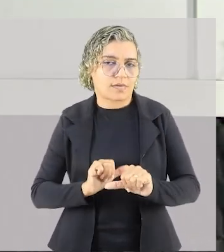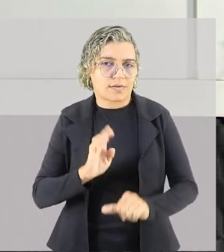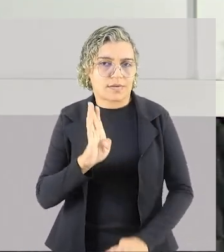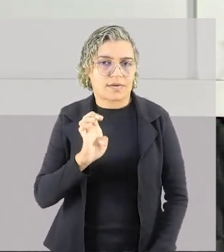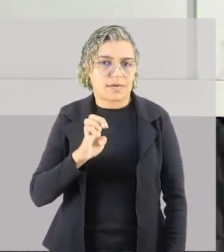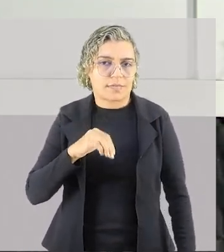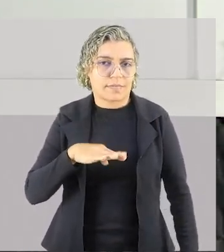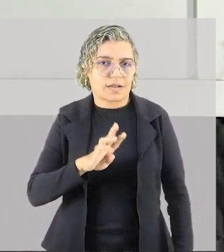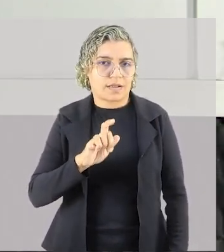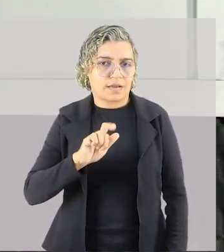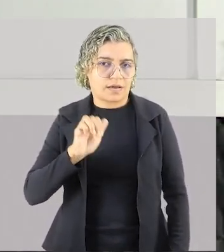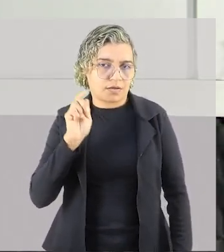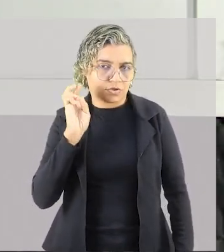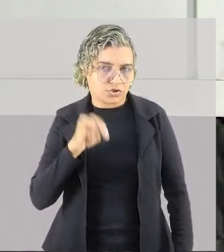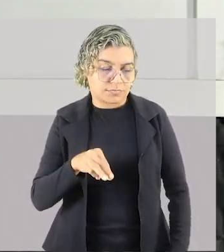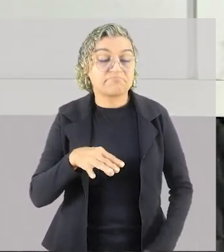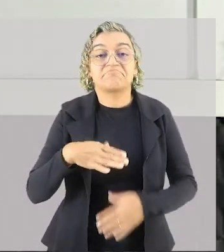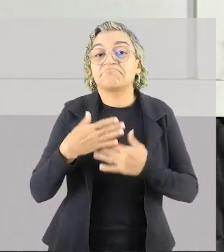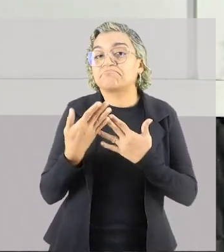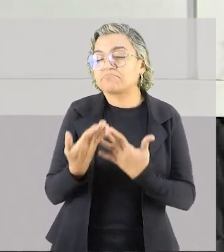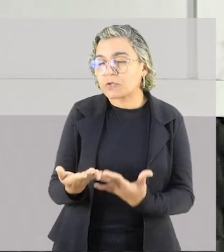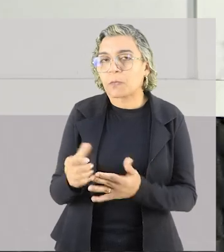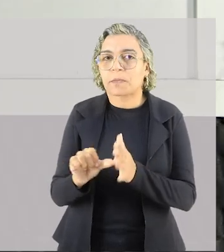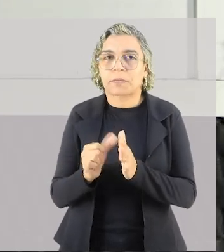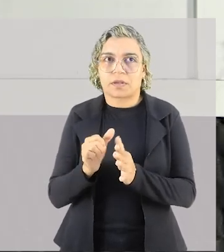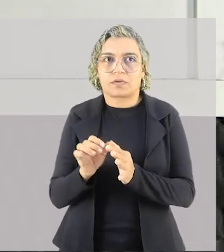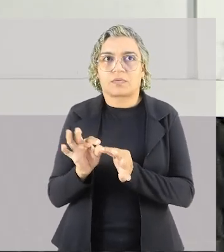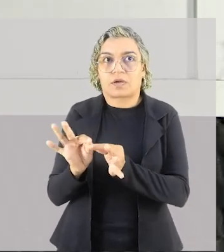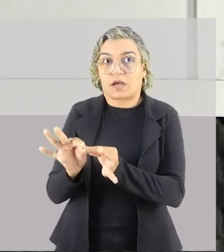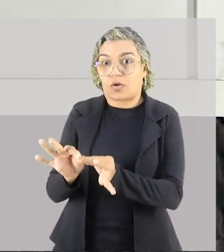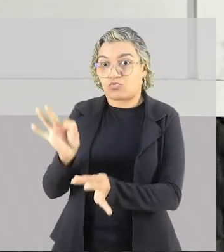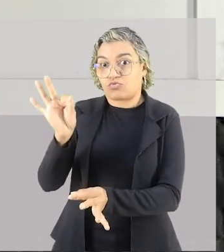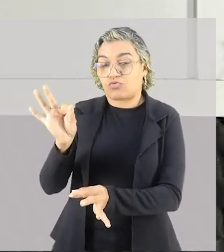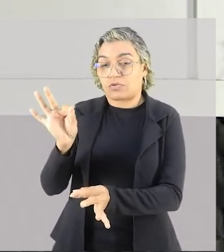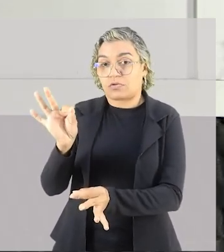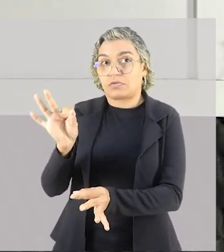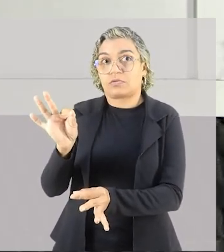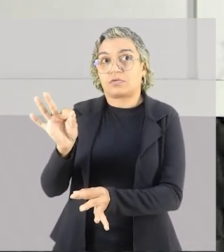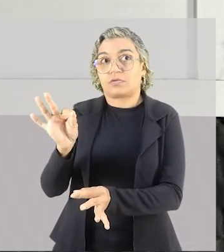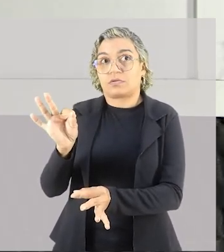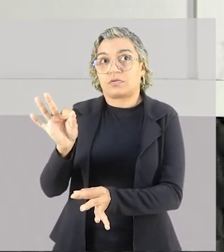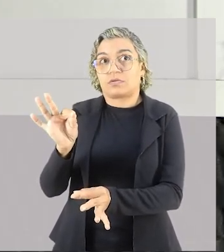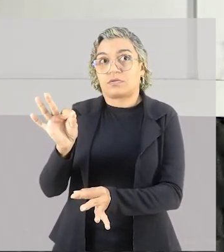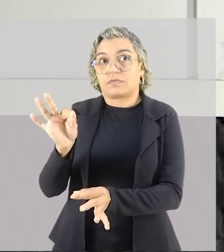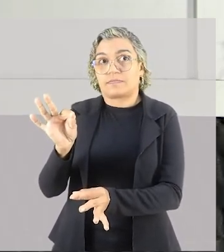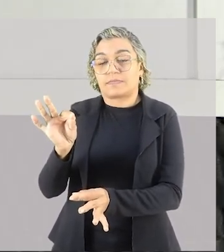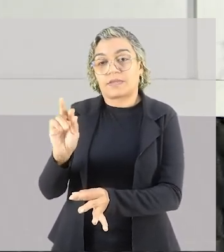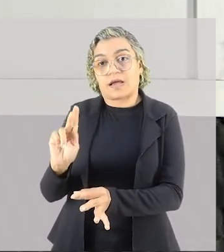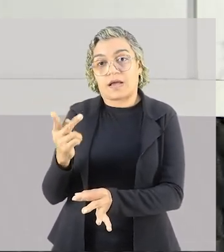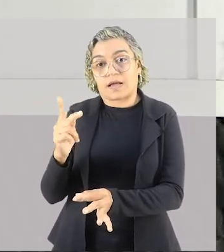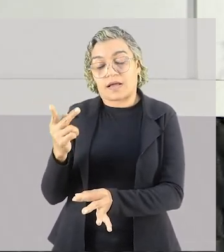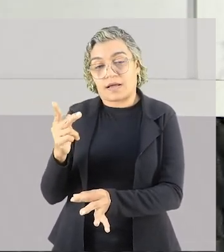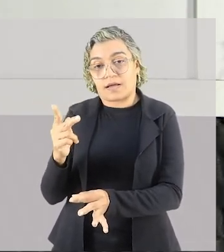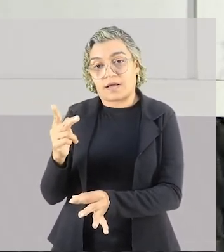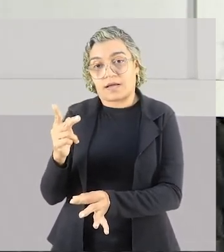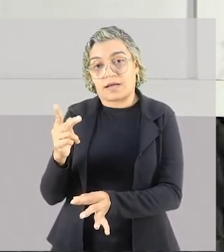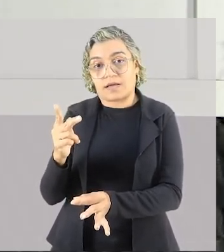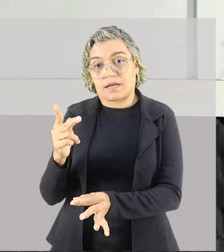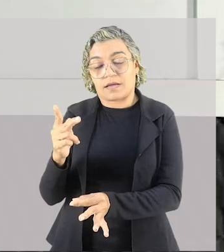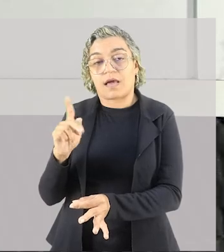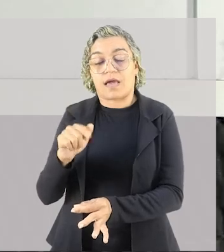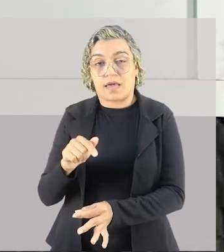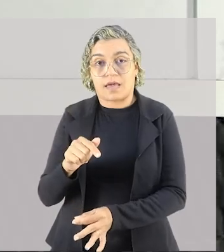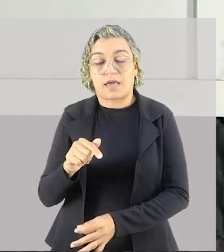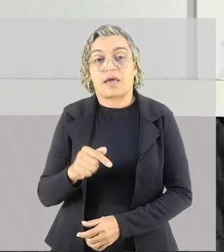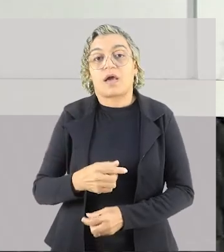embalagem. Essa embalagem, primeiro, a altura vai aumentar. A altura H vai ser